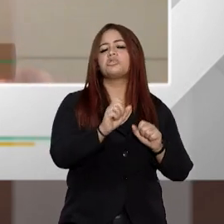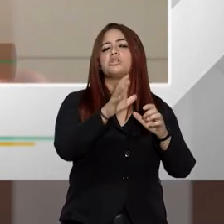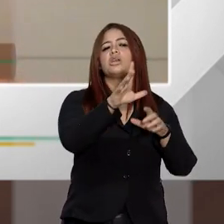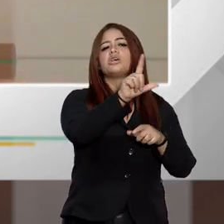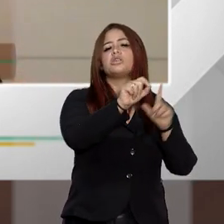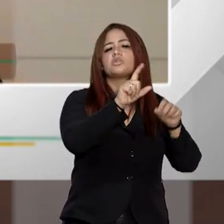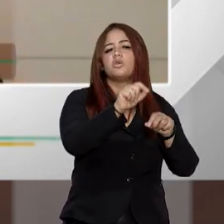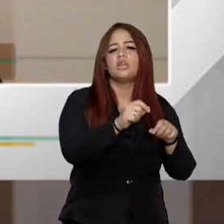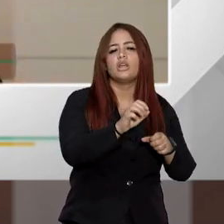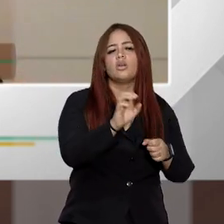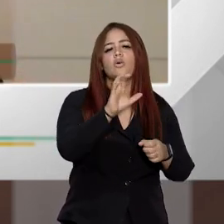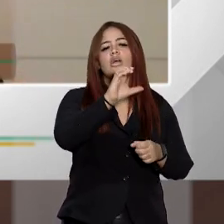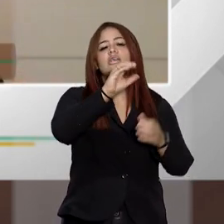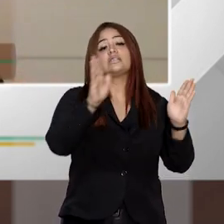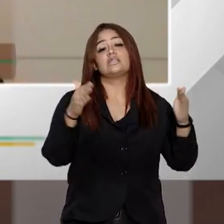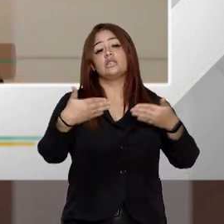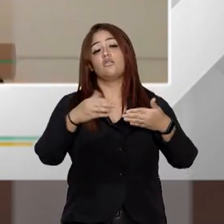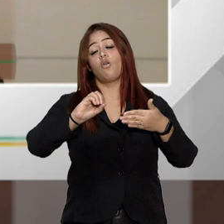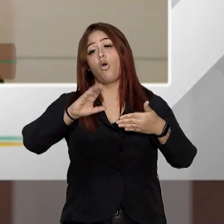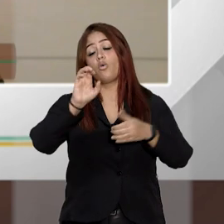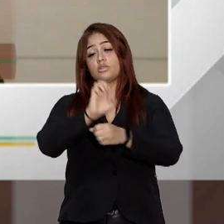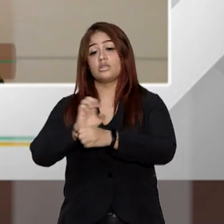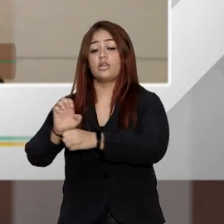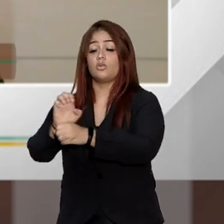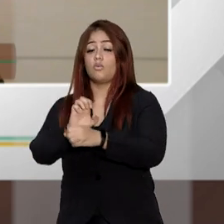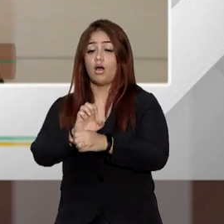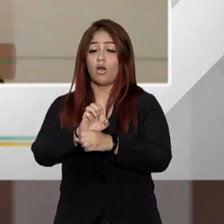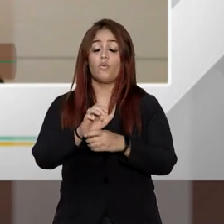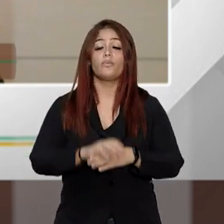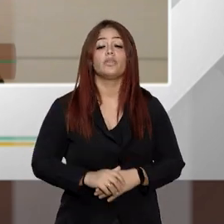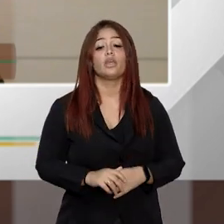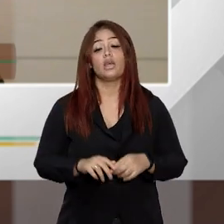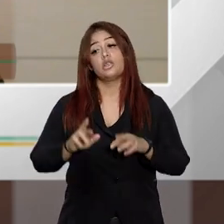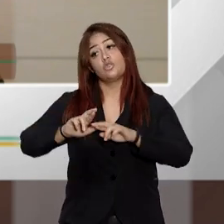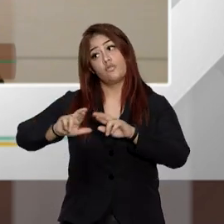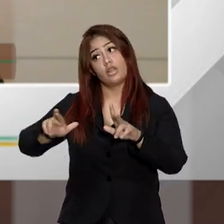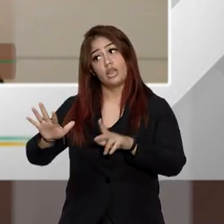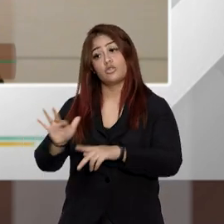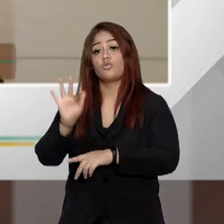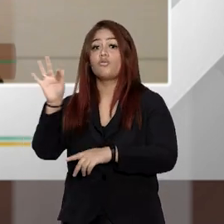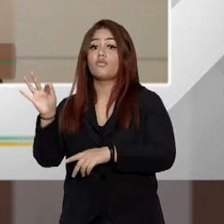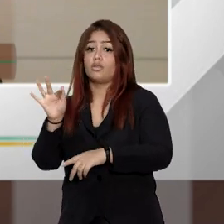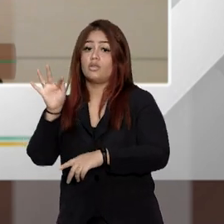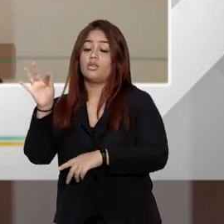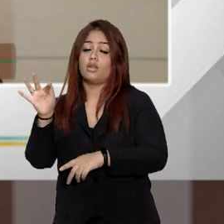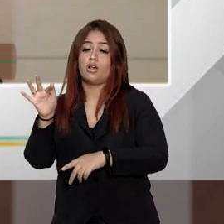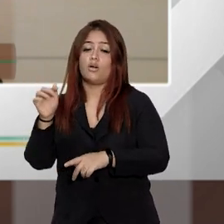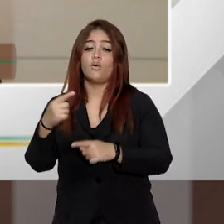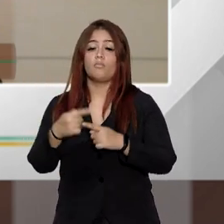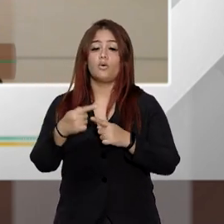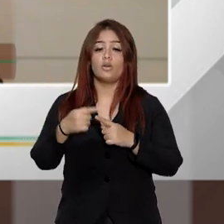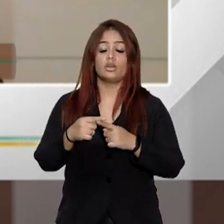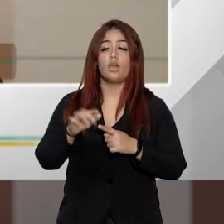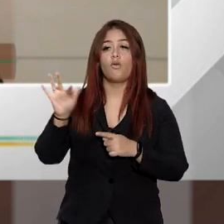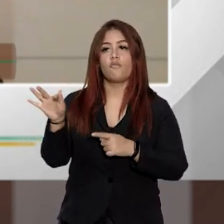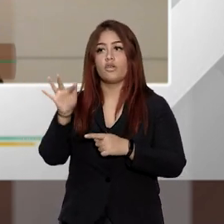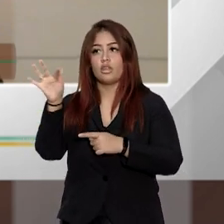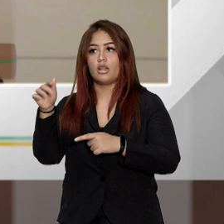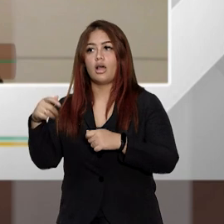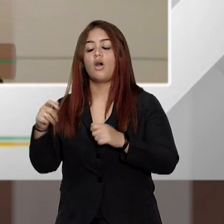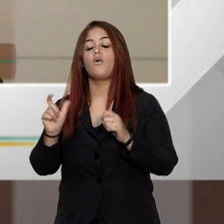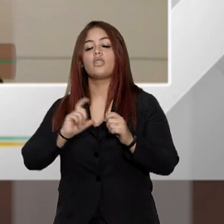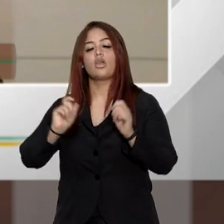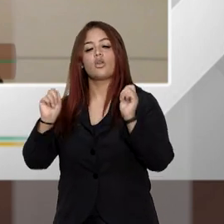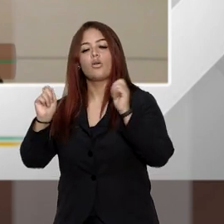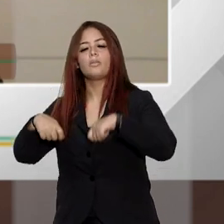civil estadual ou o próprio juizado estadual, ao contrário do juizado especial federal, onde ele estiver sendo instalado,